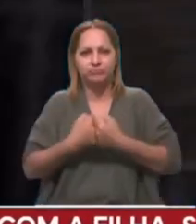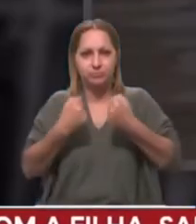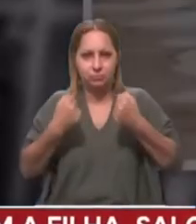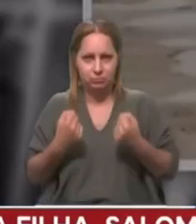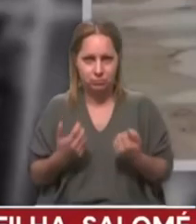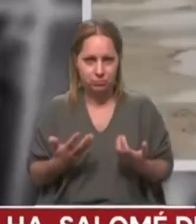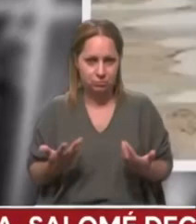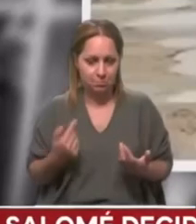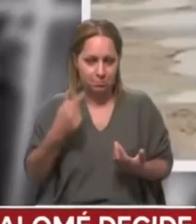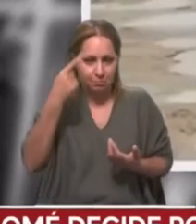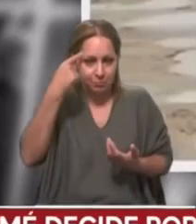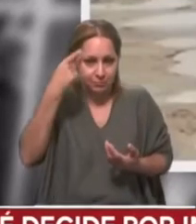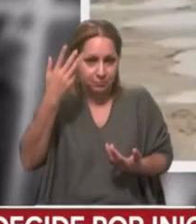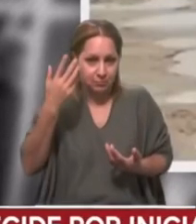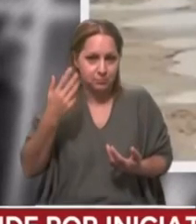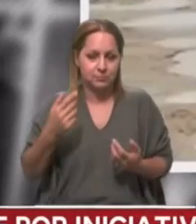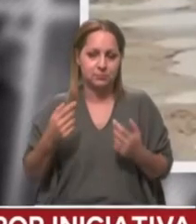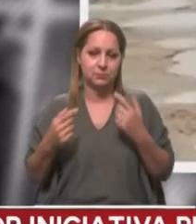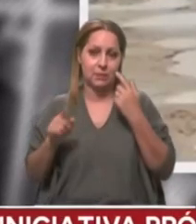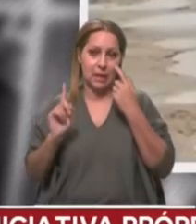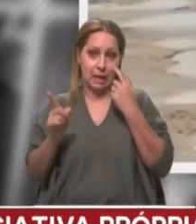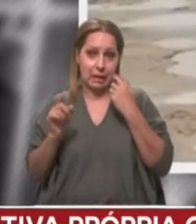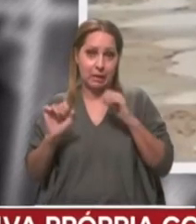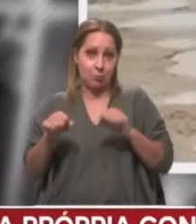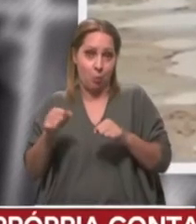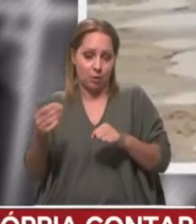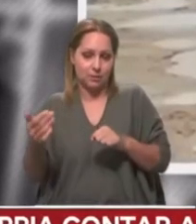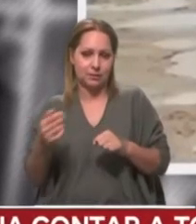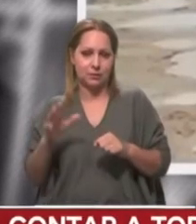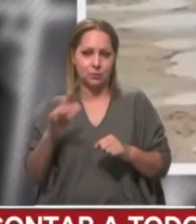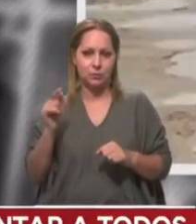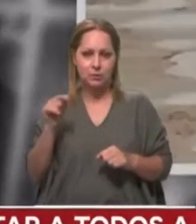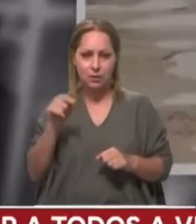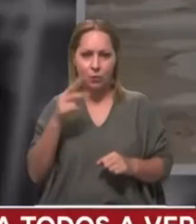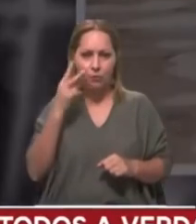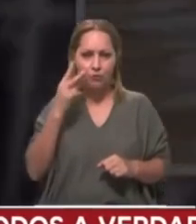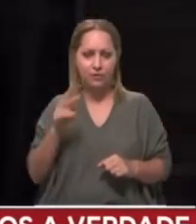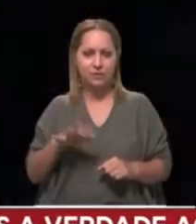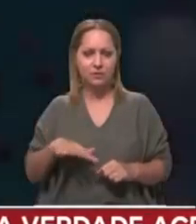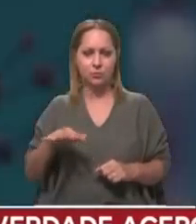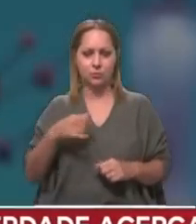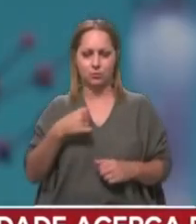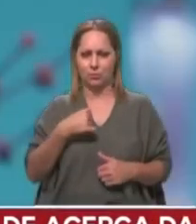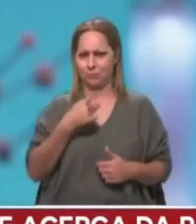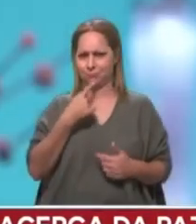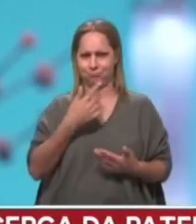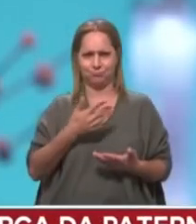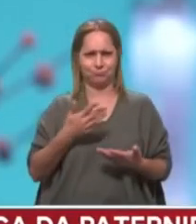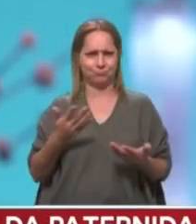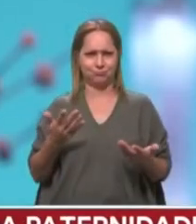moto. Mas quando eu deparei com aquela situação, eu fiquei sem entender, né?